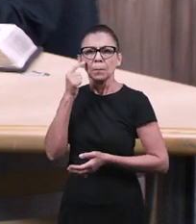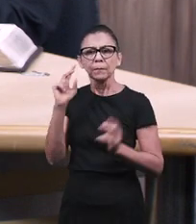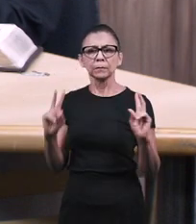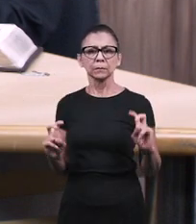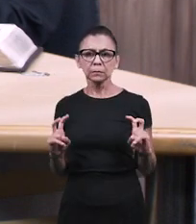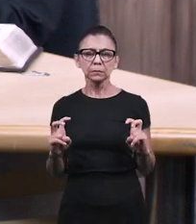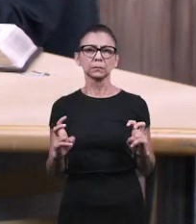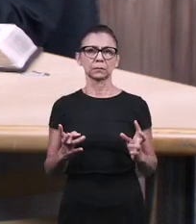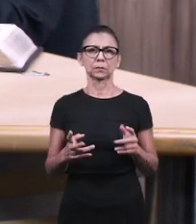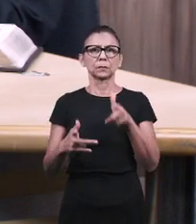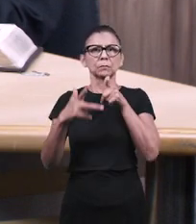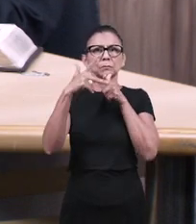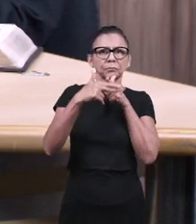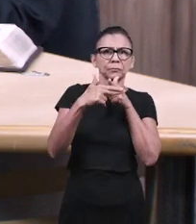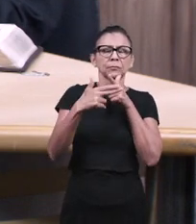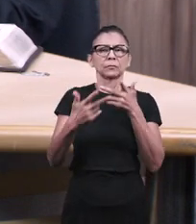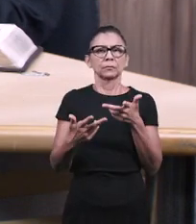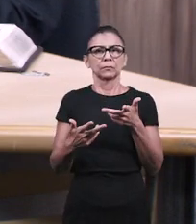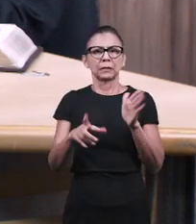assunto.